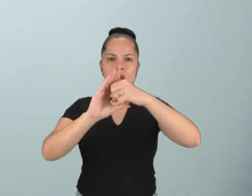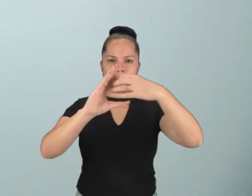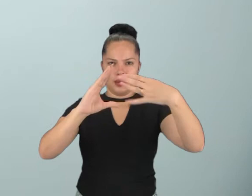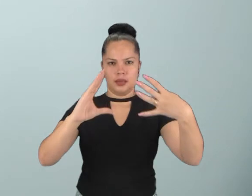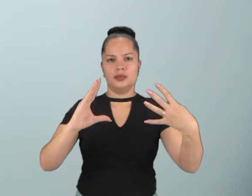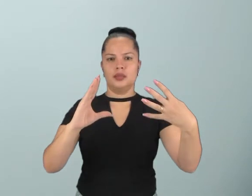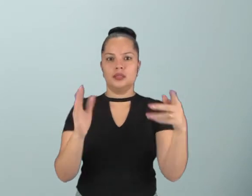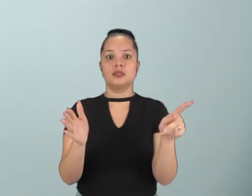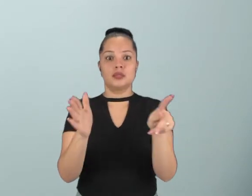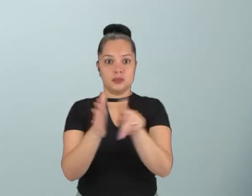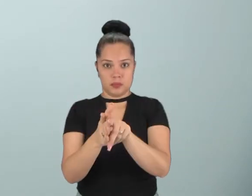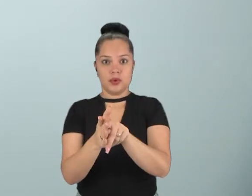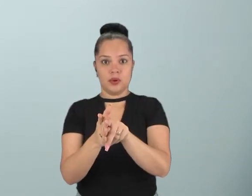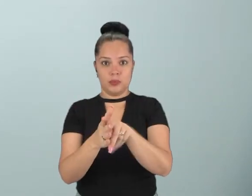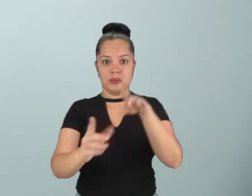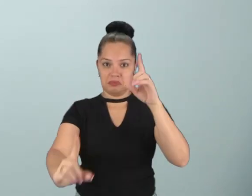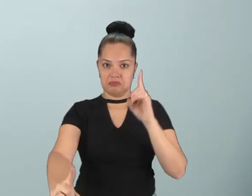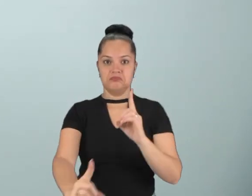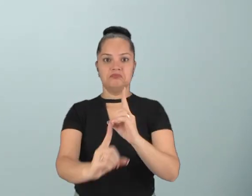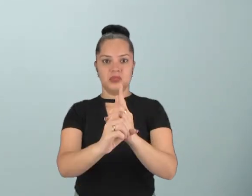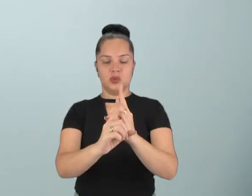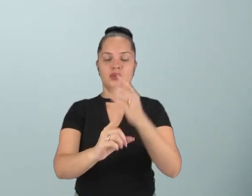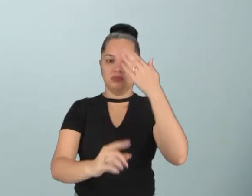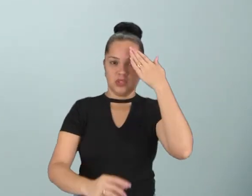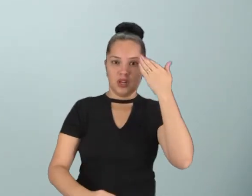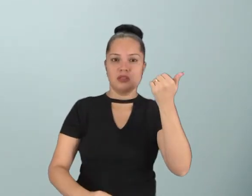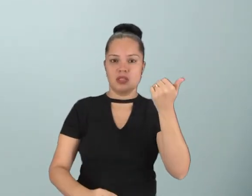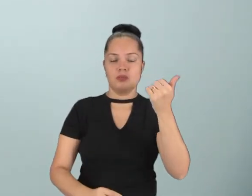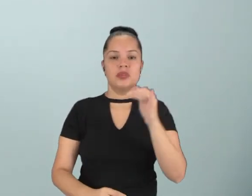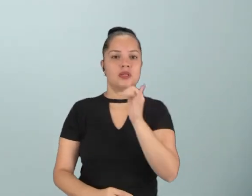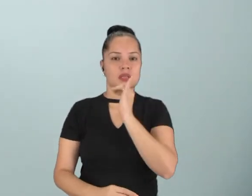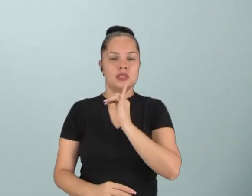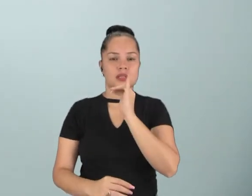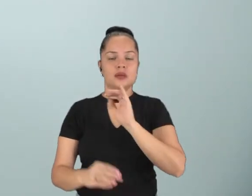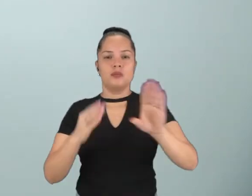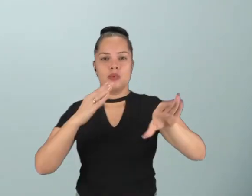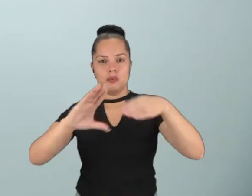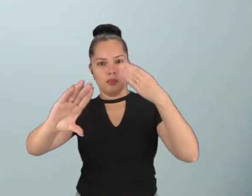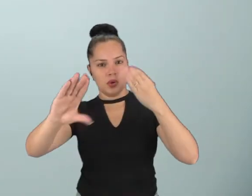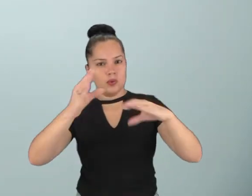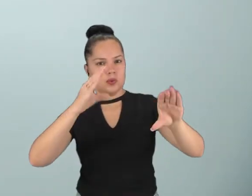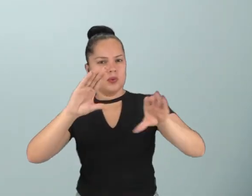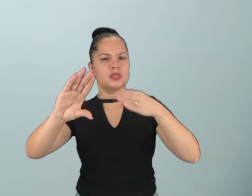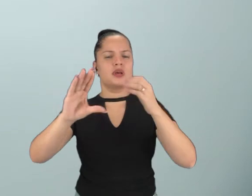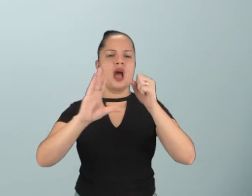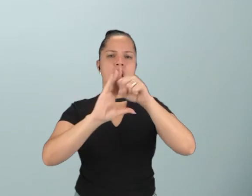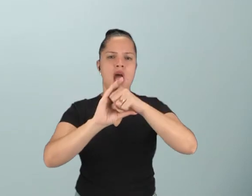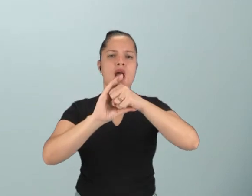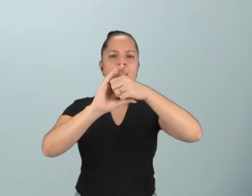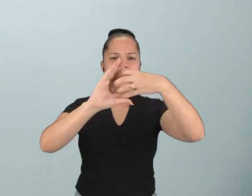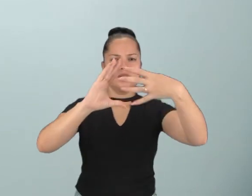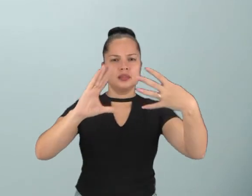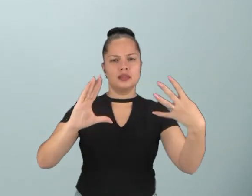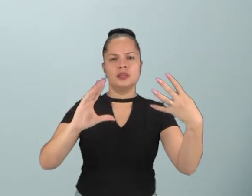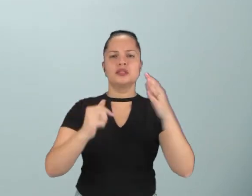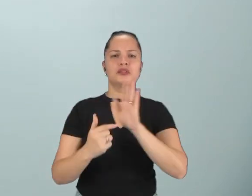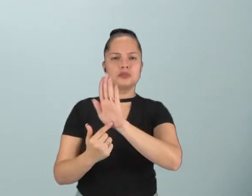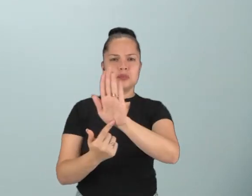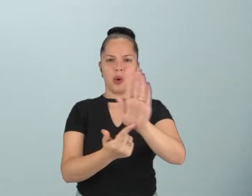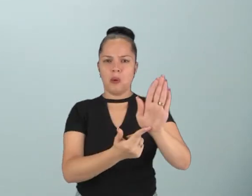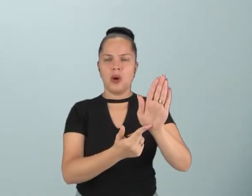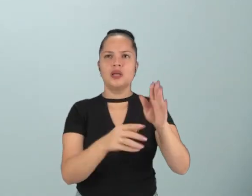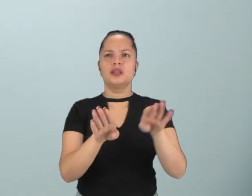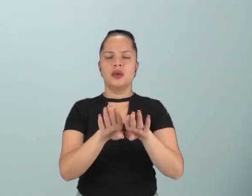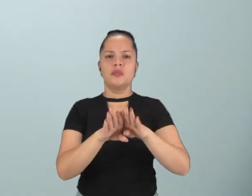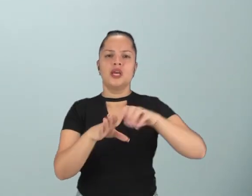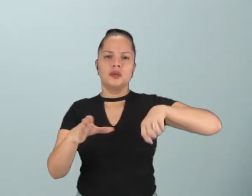próprias desse texto para identificá-los. Então, se é uma música, quais são as características que ela apresenta? Se é uma receita, quais